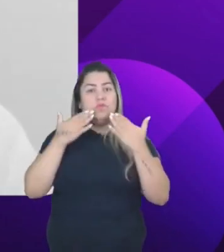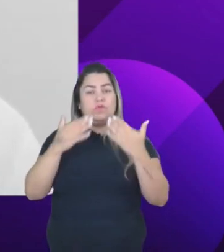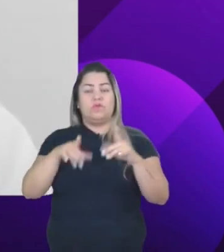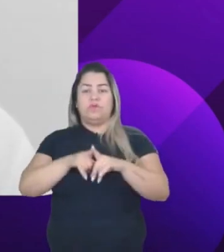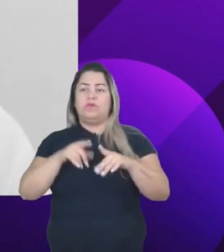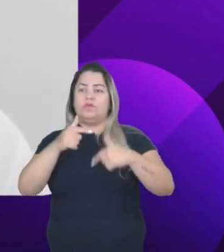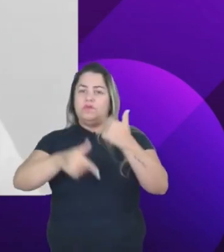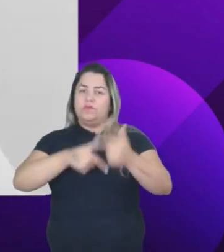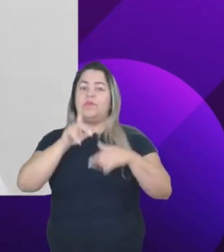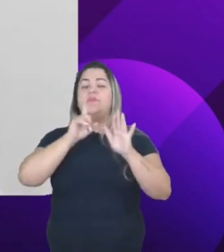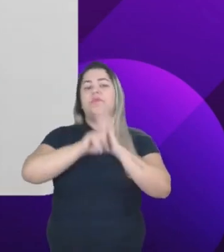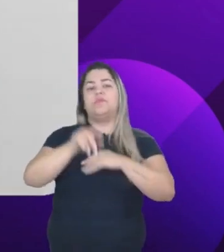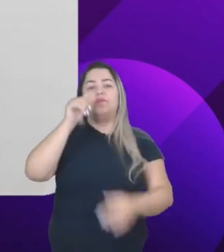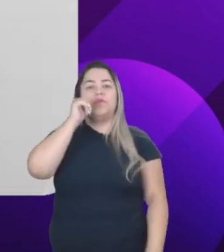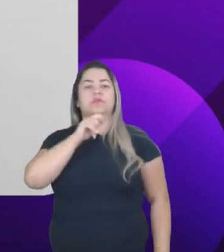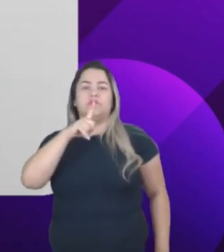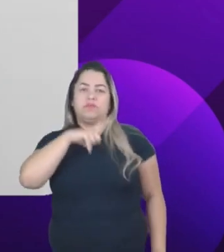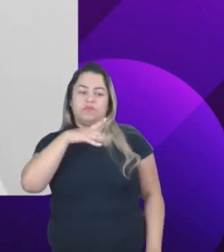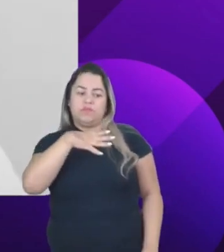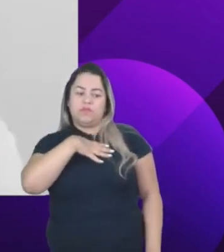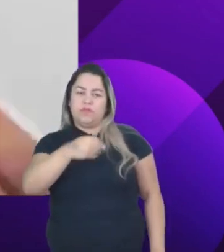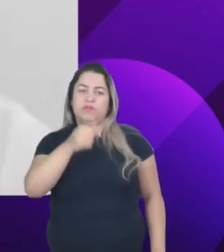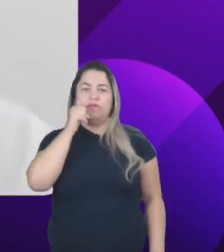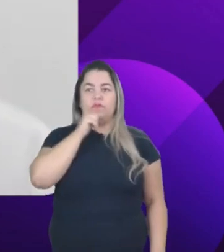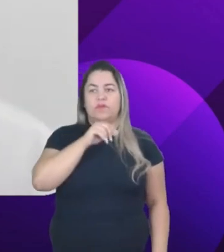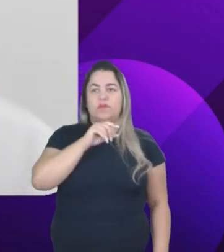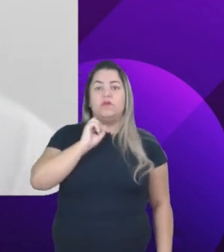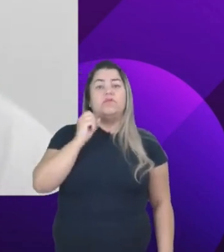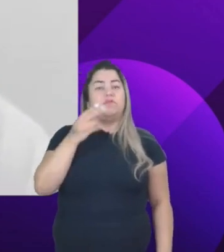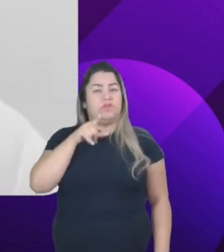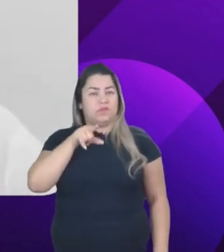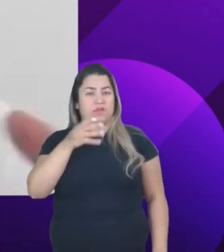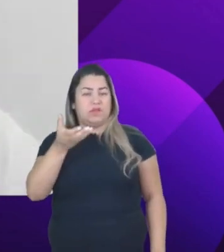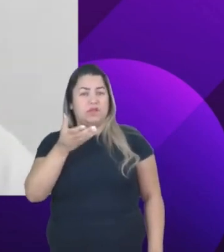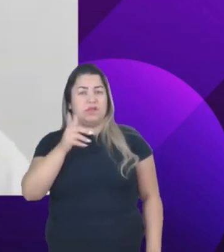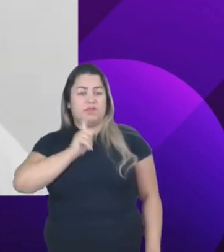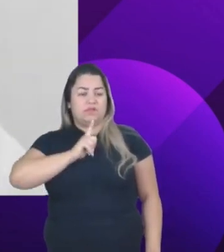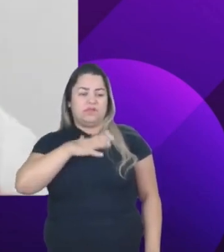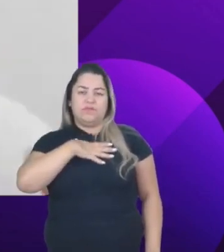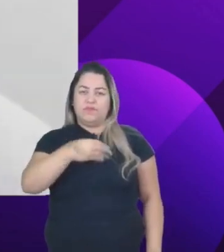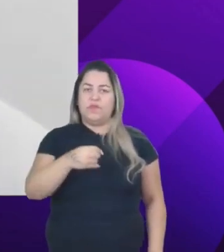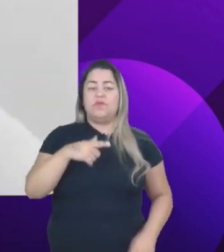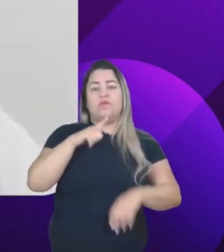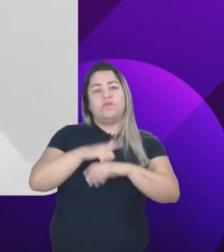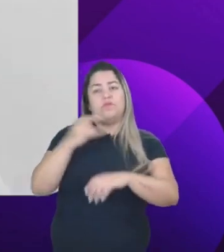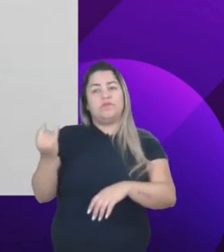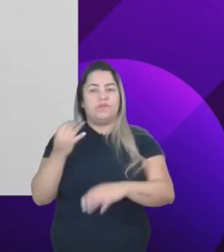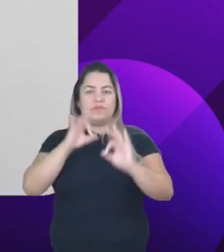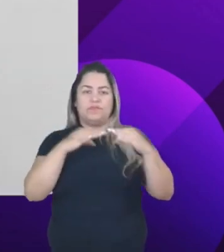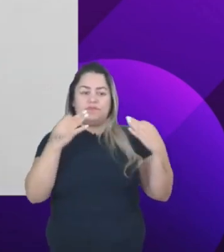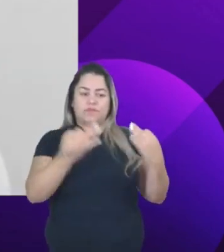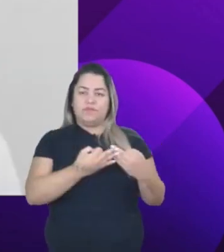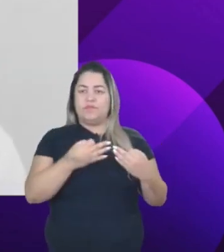as pessoas perguntam para as mulheres: vocês têm filho? Você tem filho? Você quer ter filho? Qual é o seu papel na família? Você vai sair